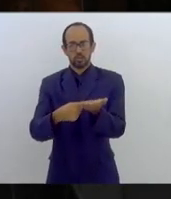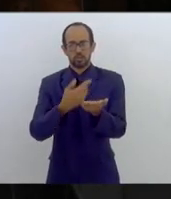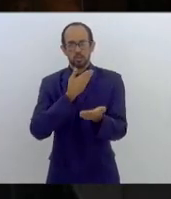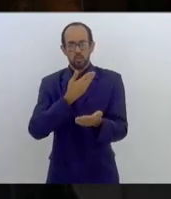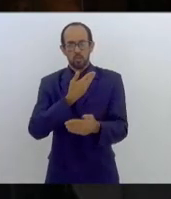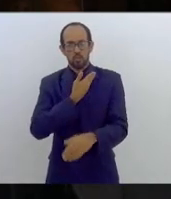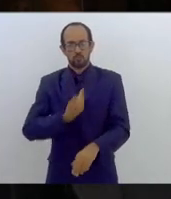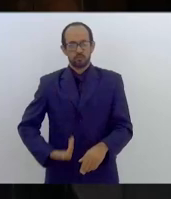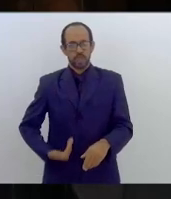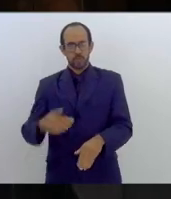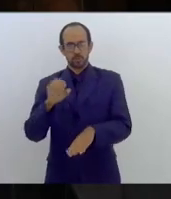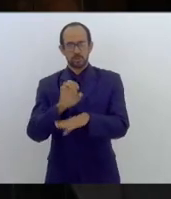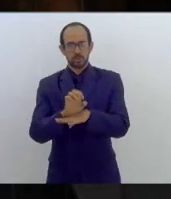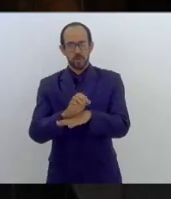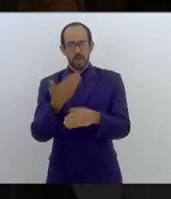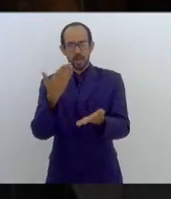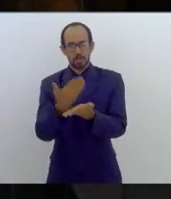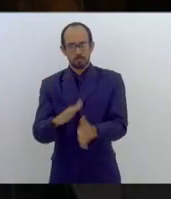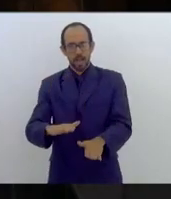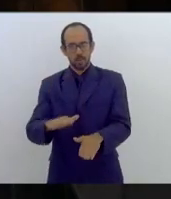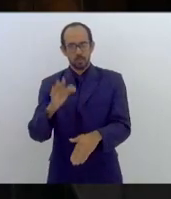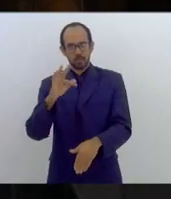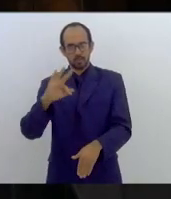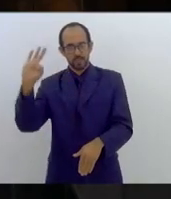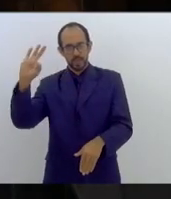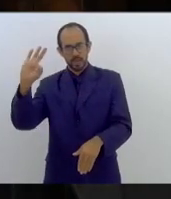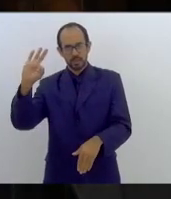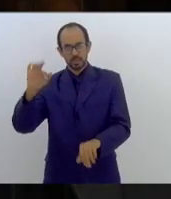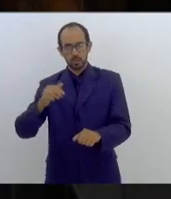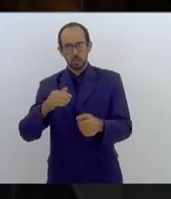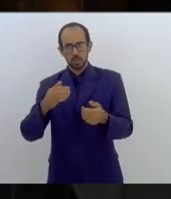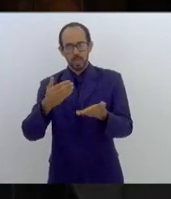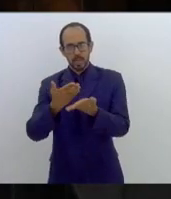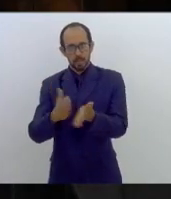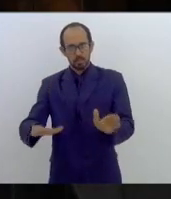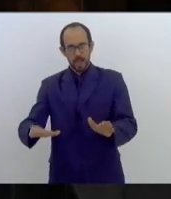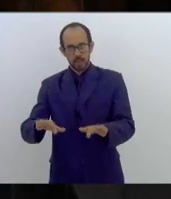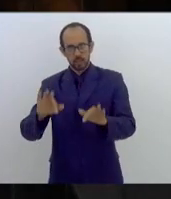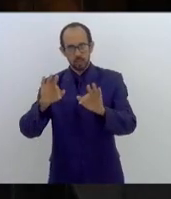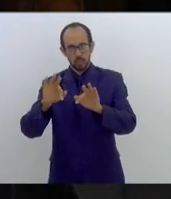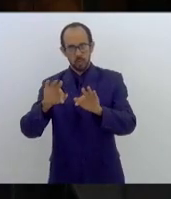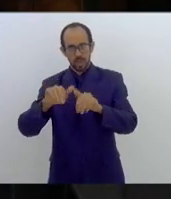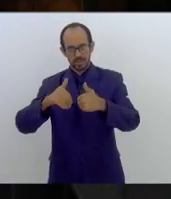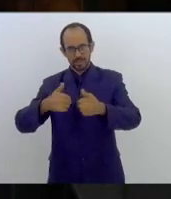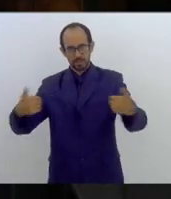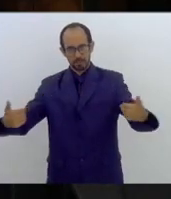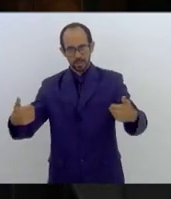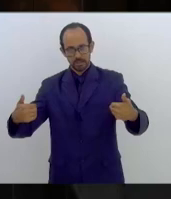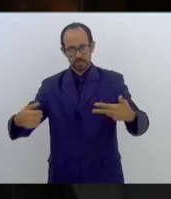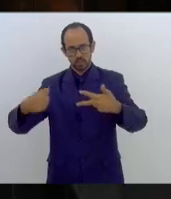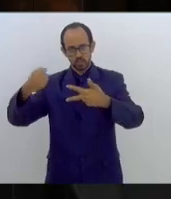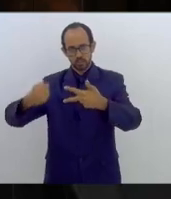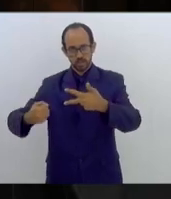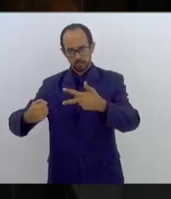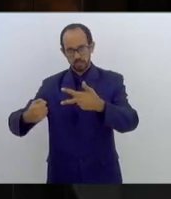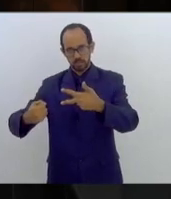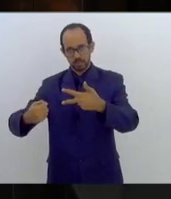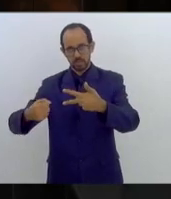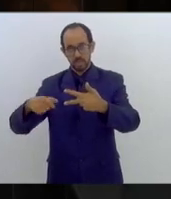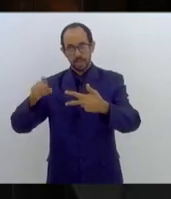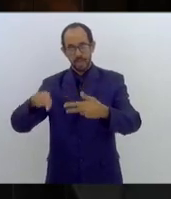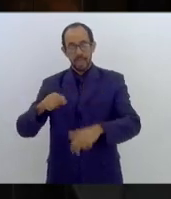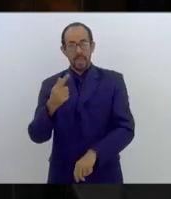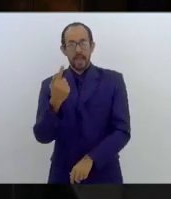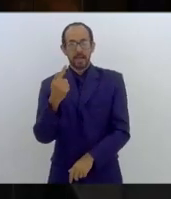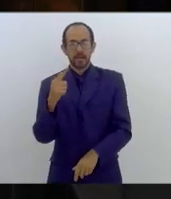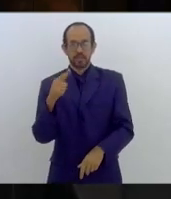central, acabaram com a federação e acabaram com a separação de poderes. A federação e a separação de poderes são as garantias